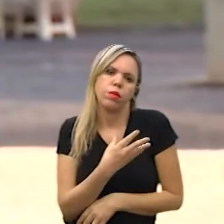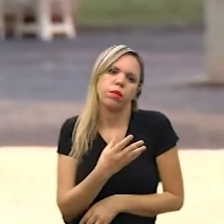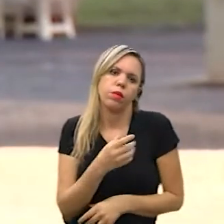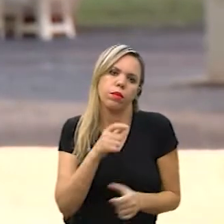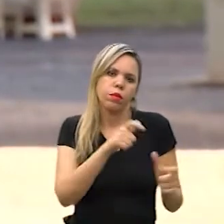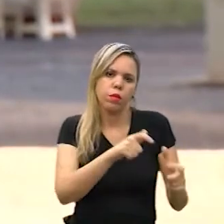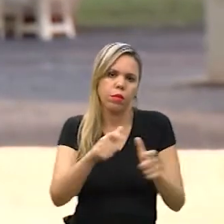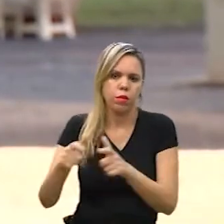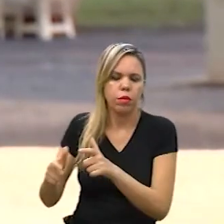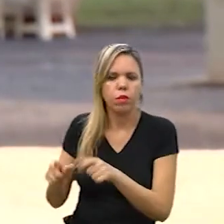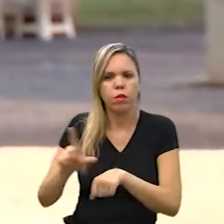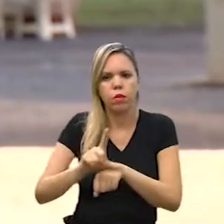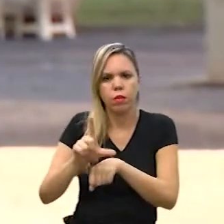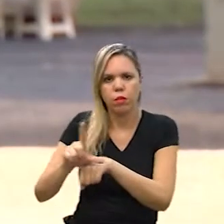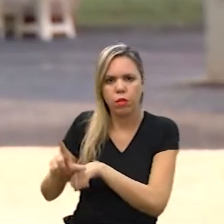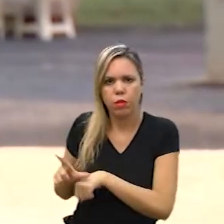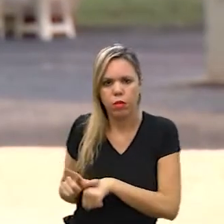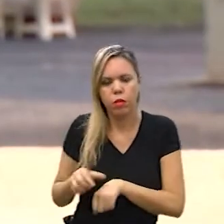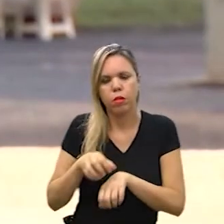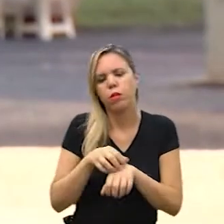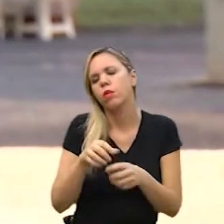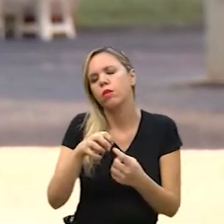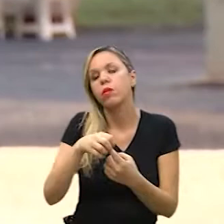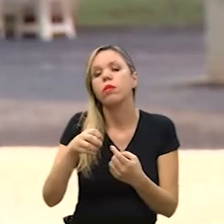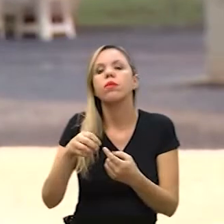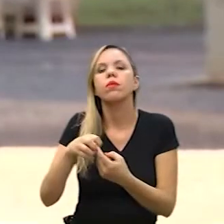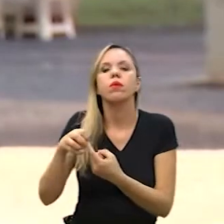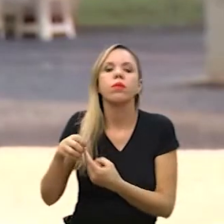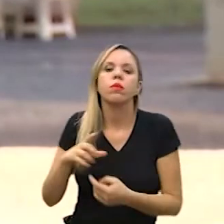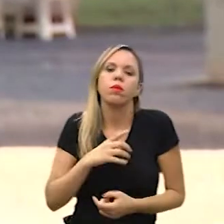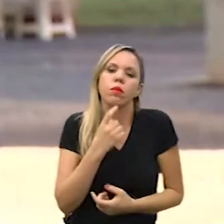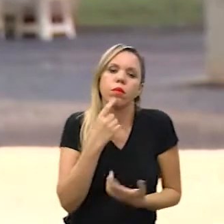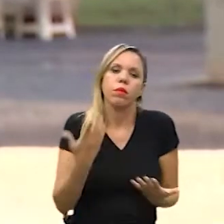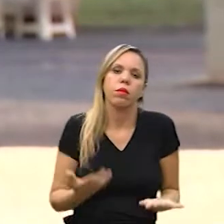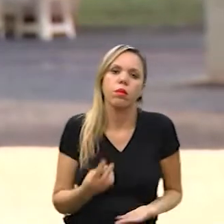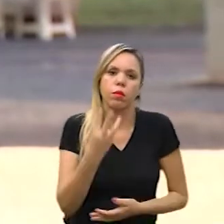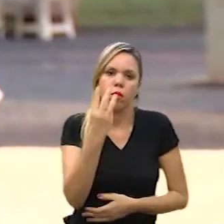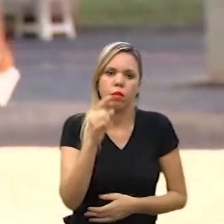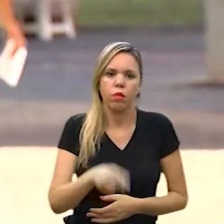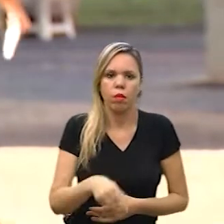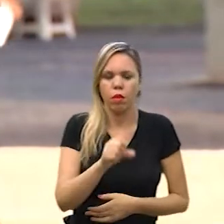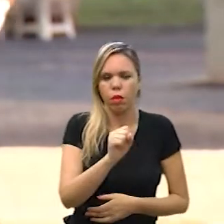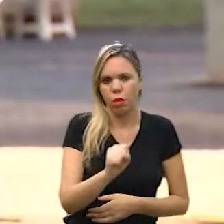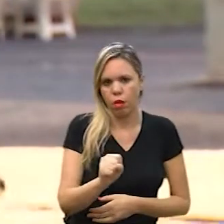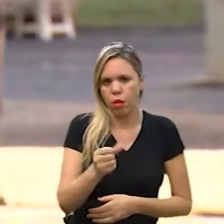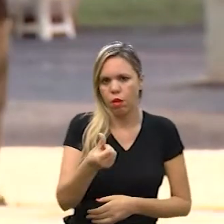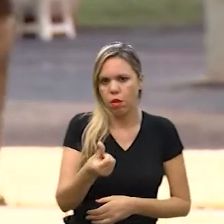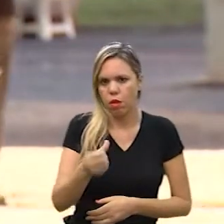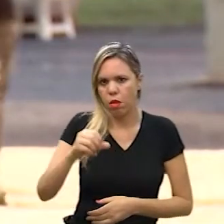criação de novos pontos para comerciantes e ambulantes em Campinas, que hoje são